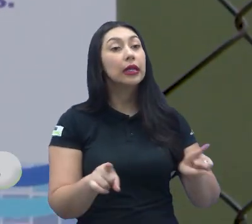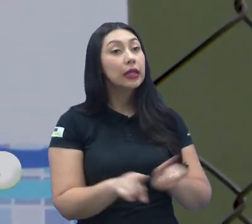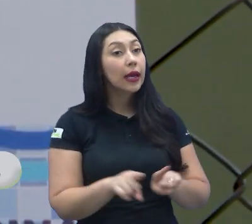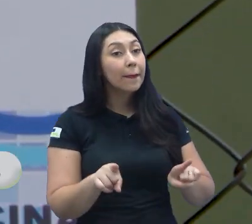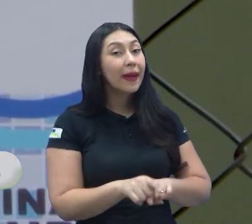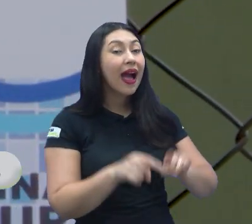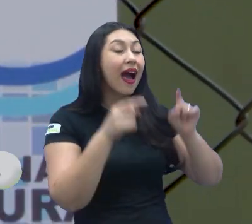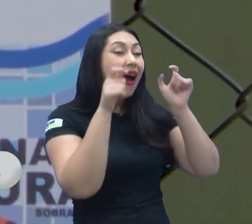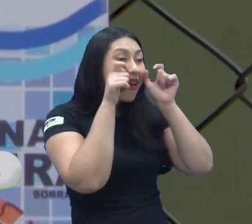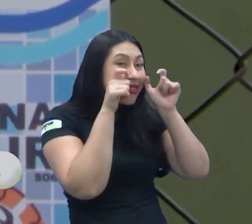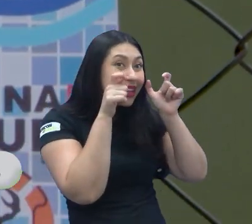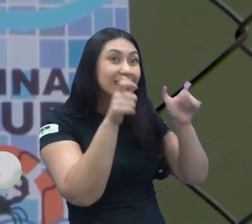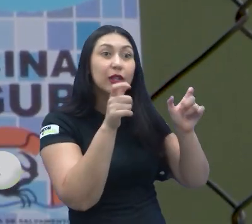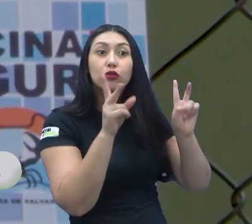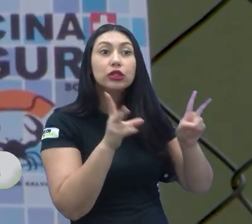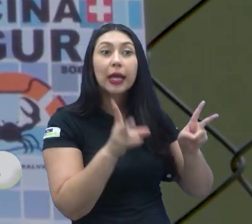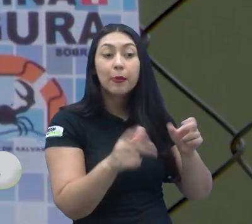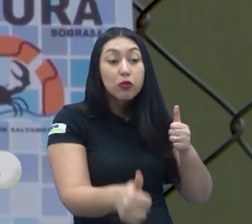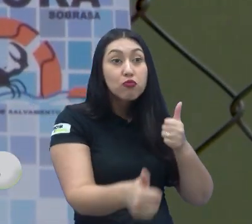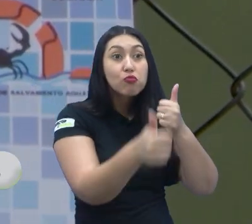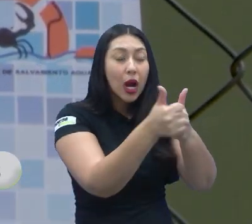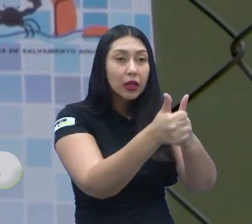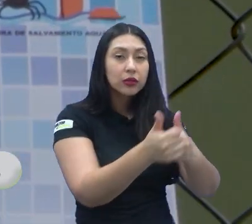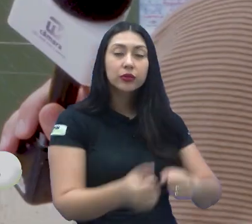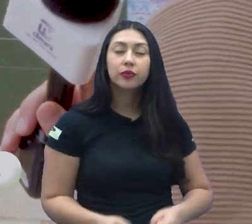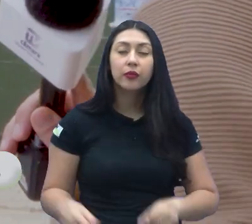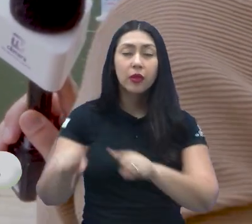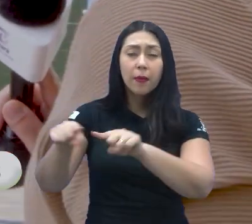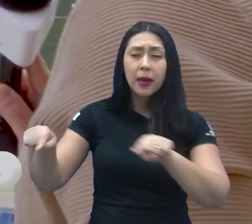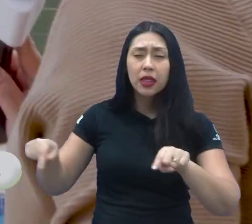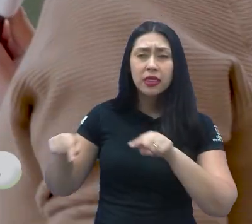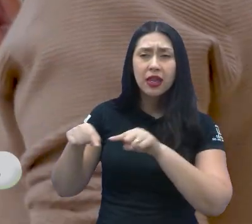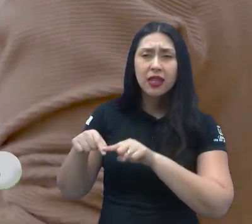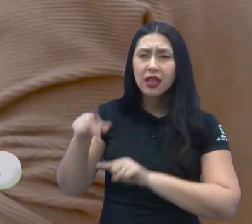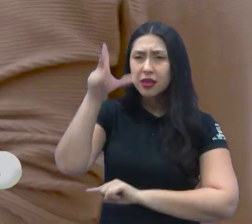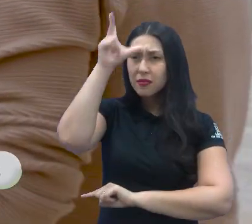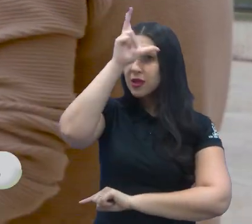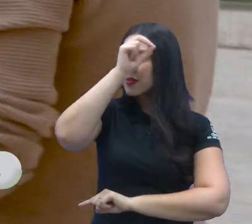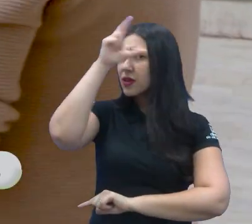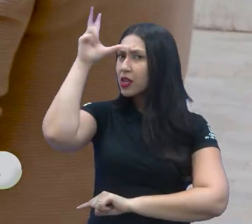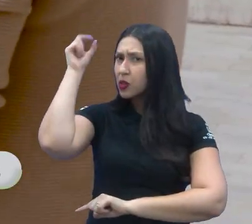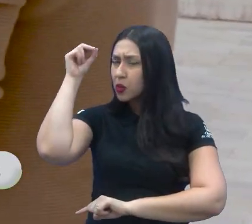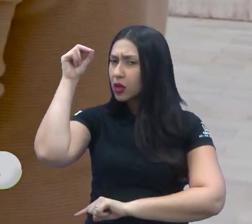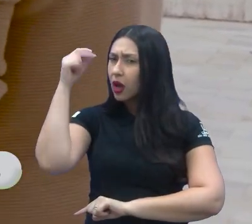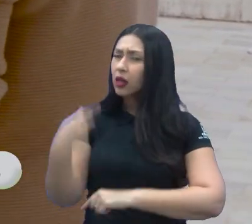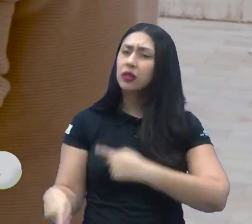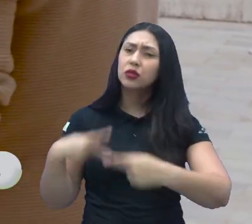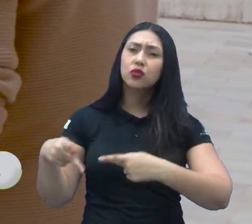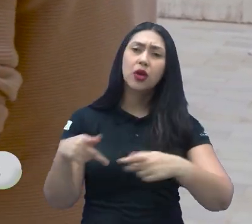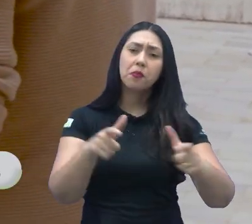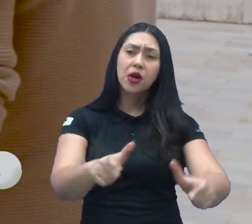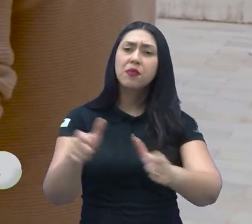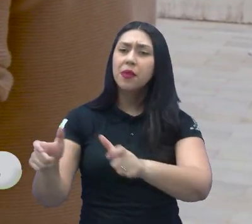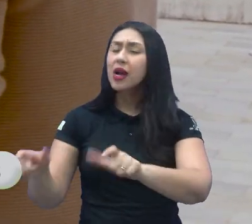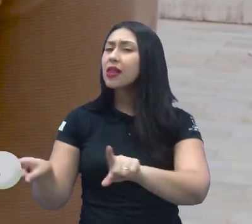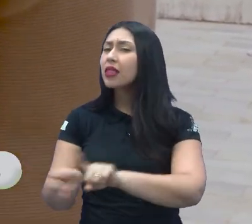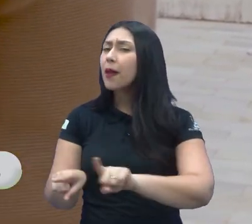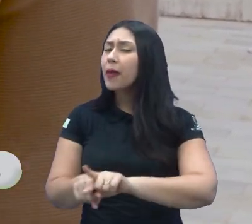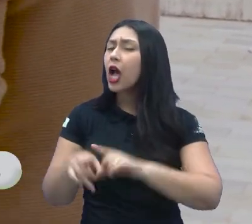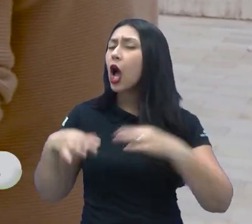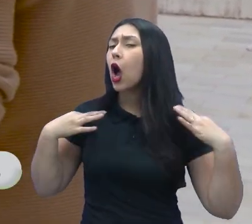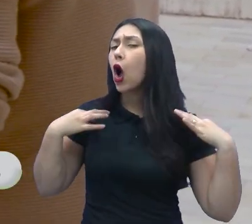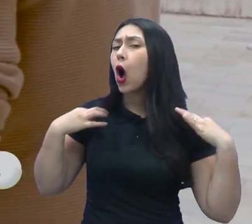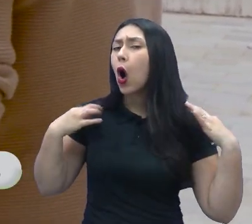distância de um braço. Piscinas públicas aqui em São José tem bastante, as roupas, né, das crianças, para não